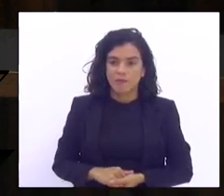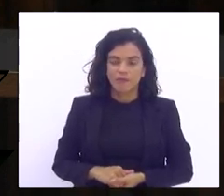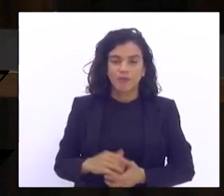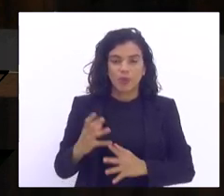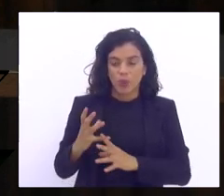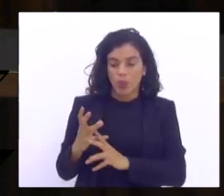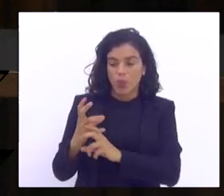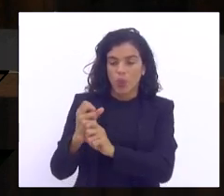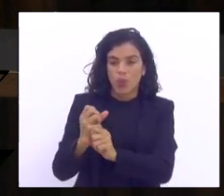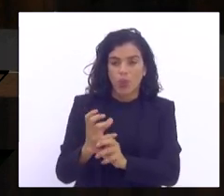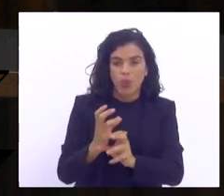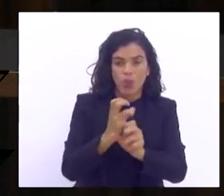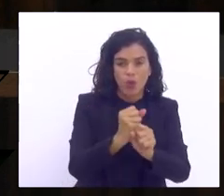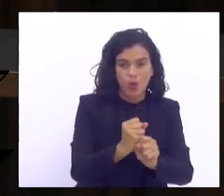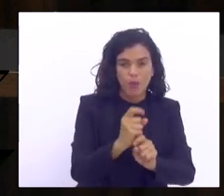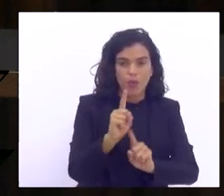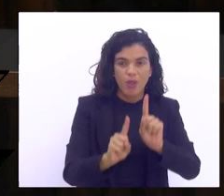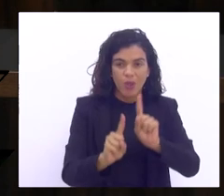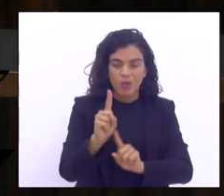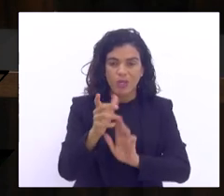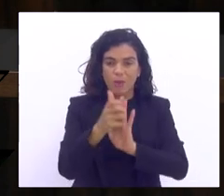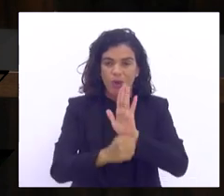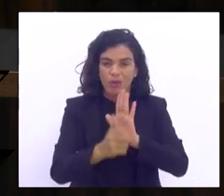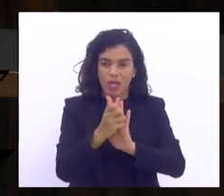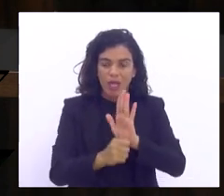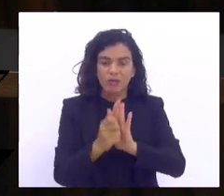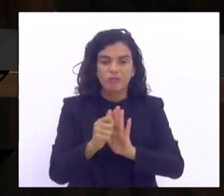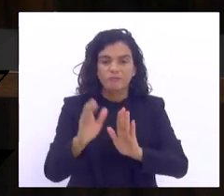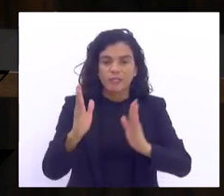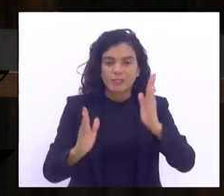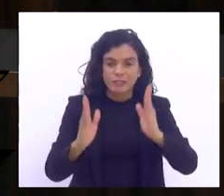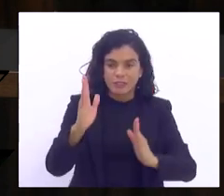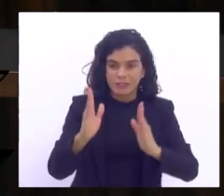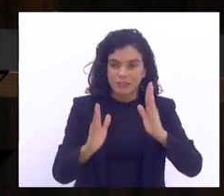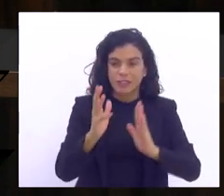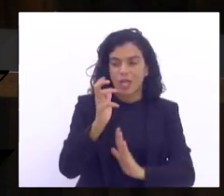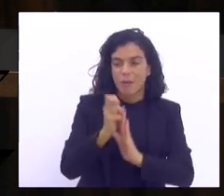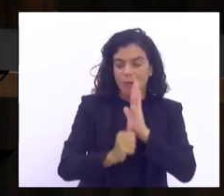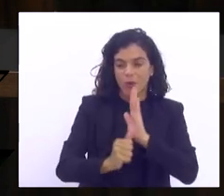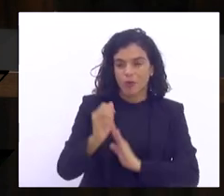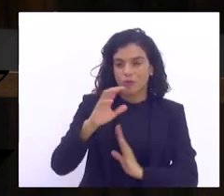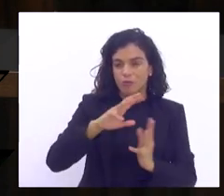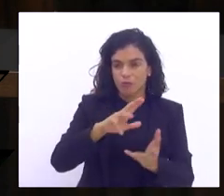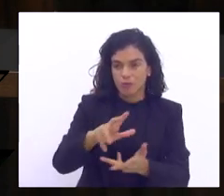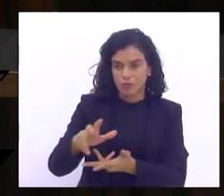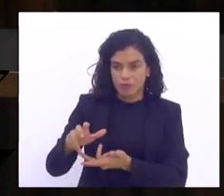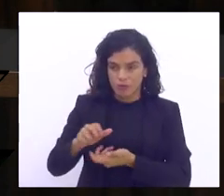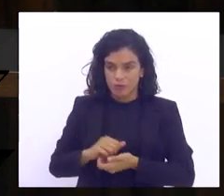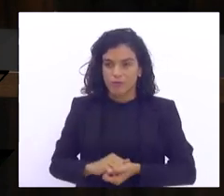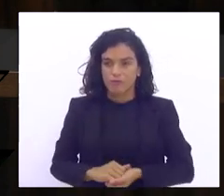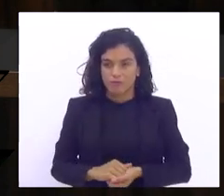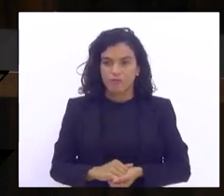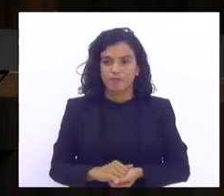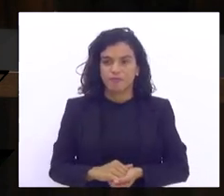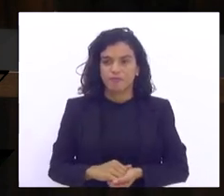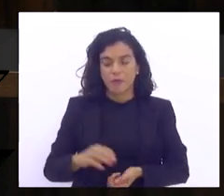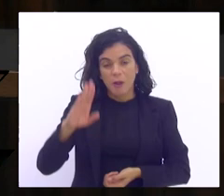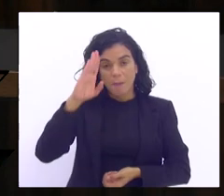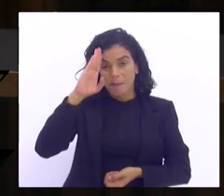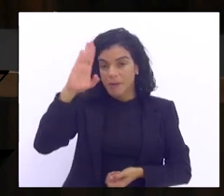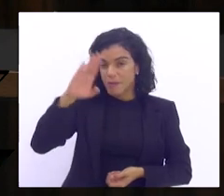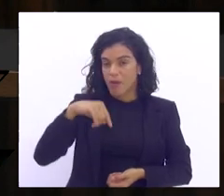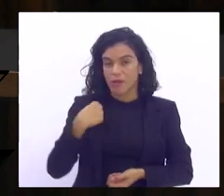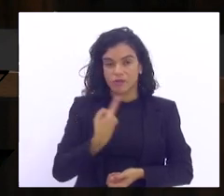Números Abortados, a Manipulação das Estimativas de Aborto no Mundo, como os outros, fundamental que nós saibamos